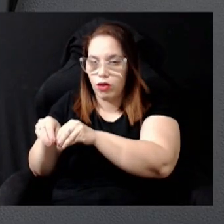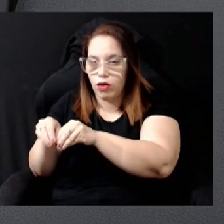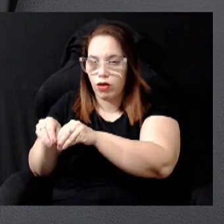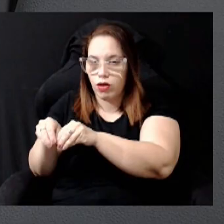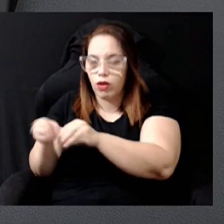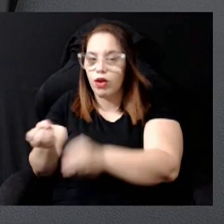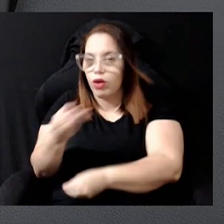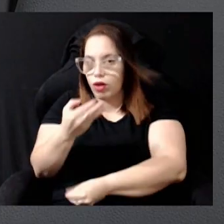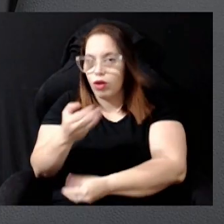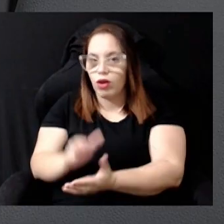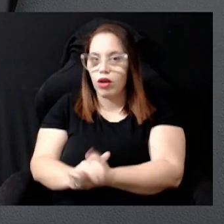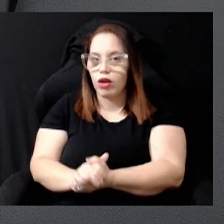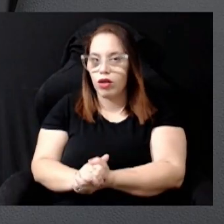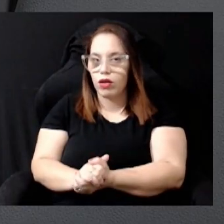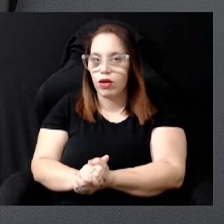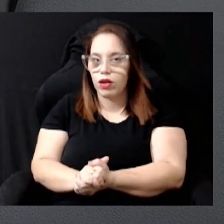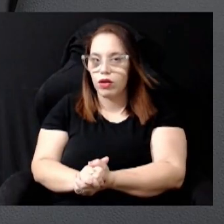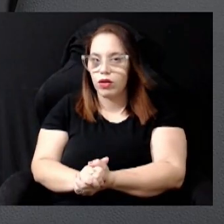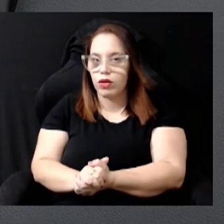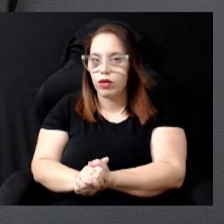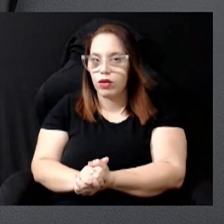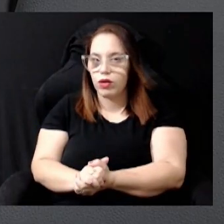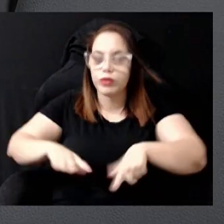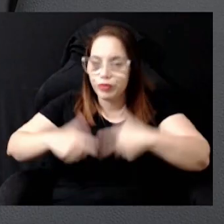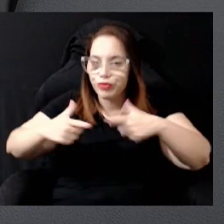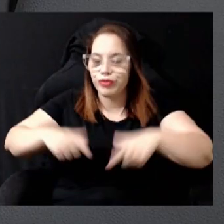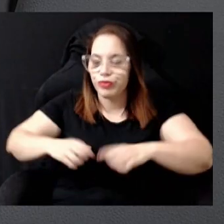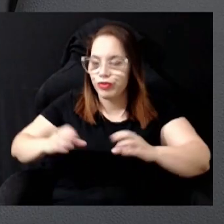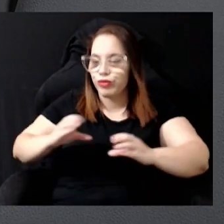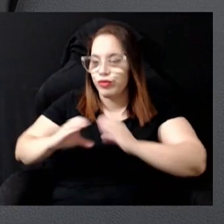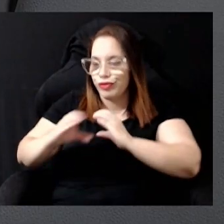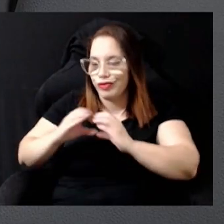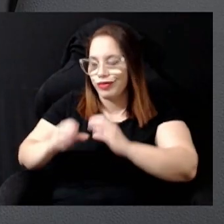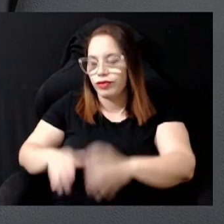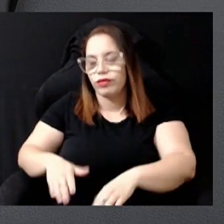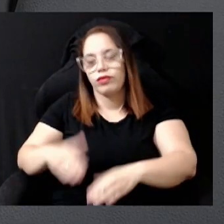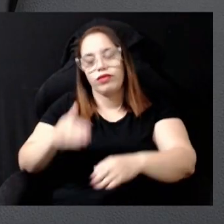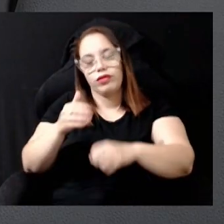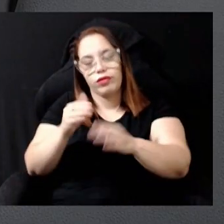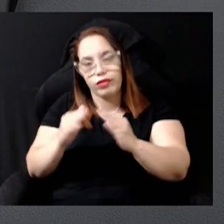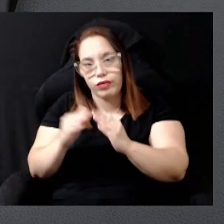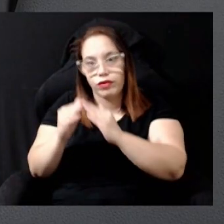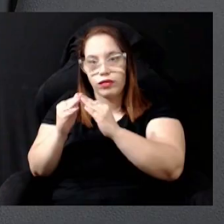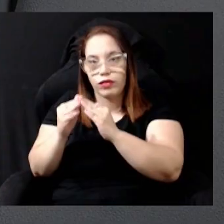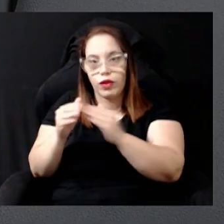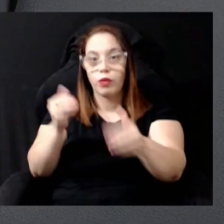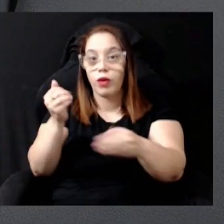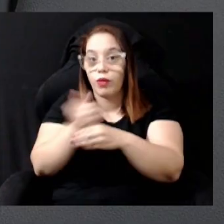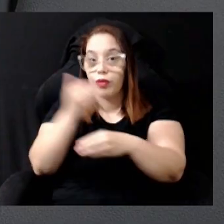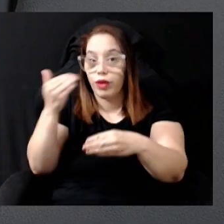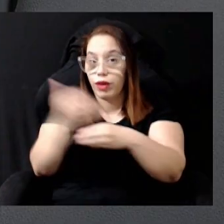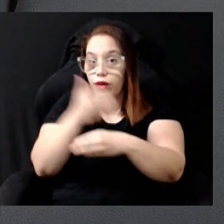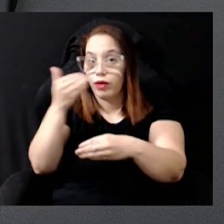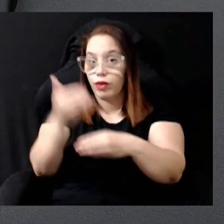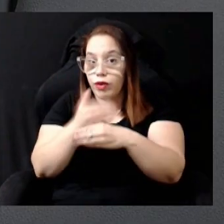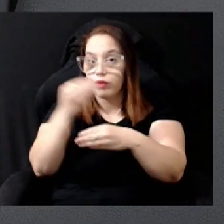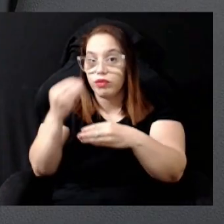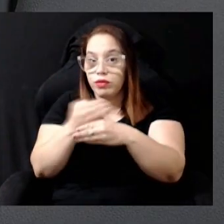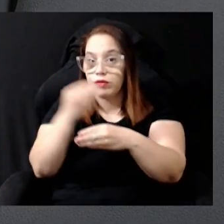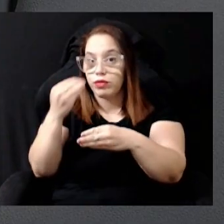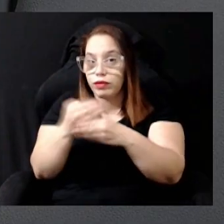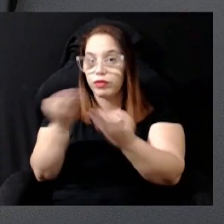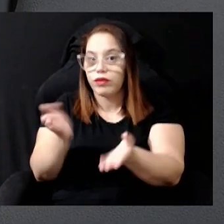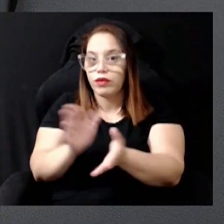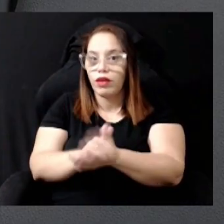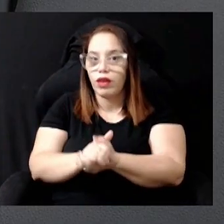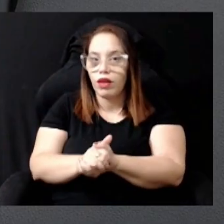e a luta dos conselheiros, dos moradores, é para que houvesse então a construção. Nós iniciamos a luta junto